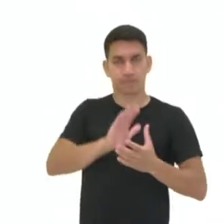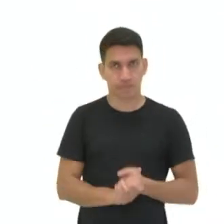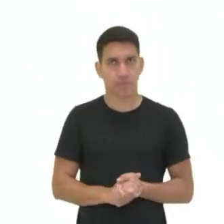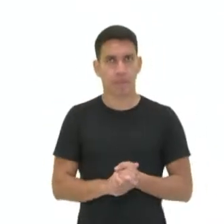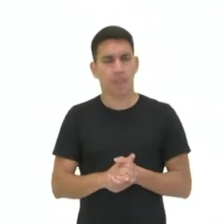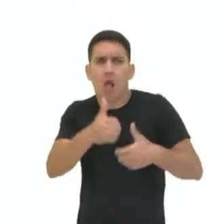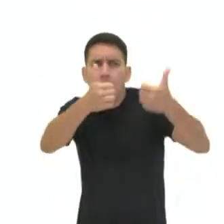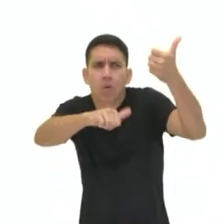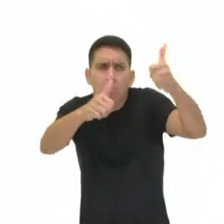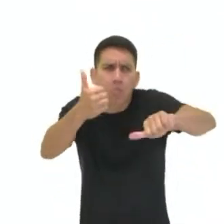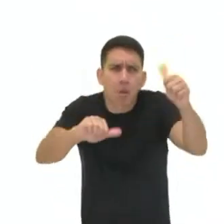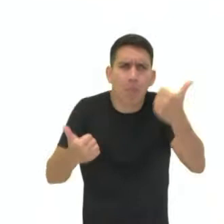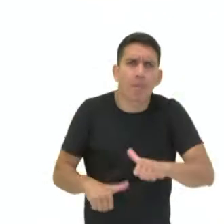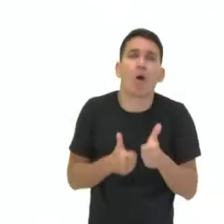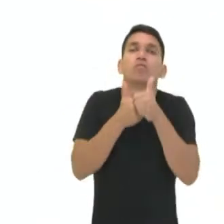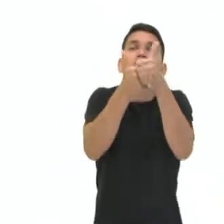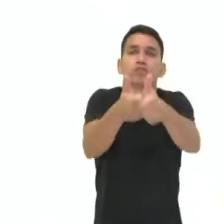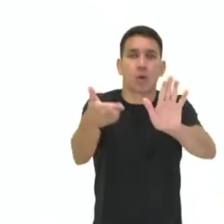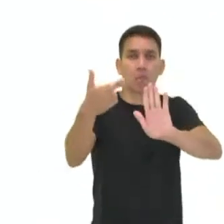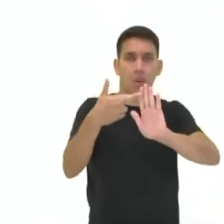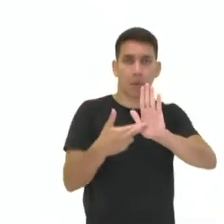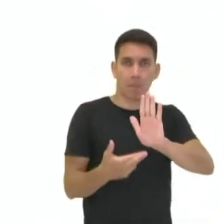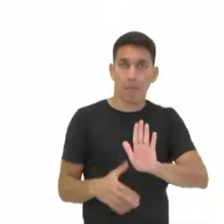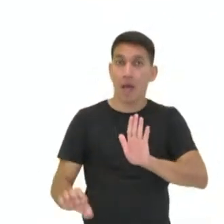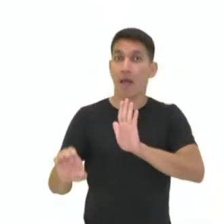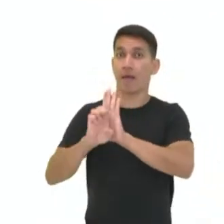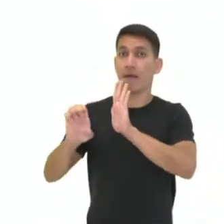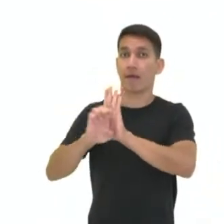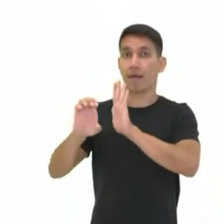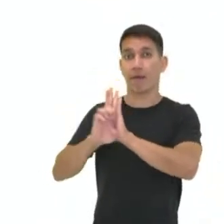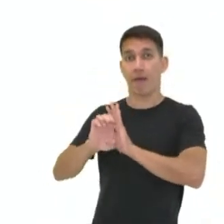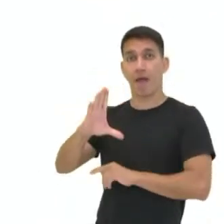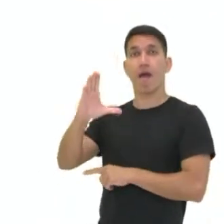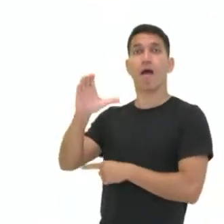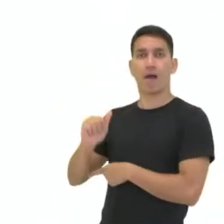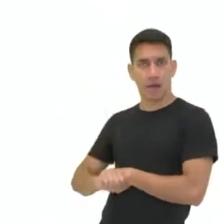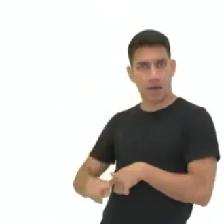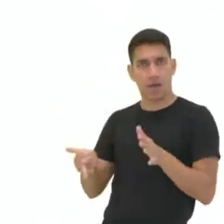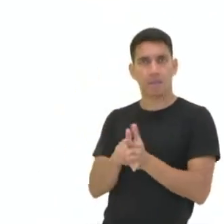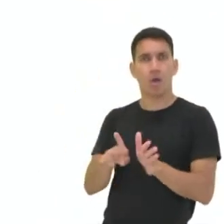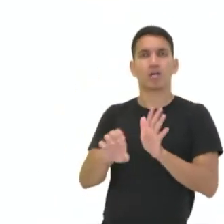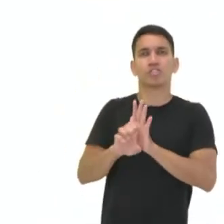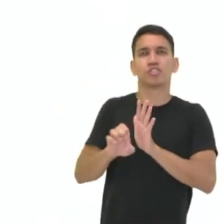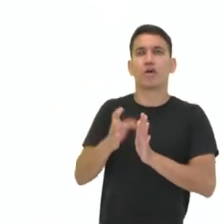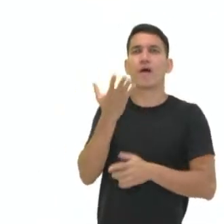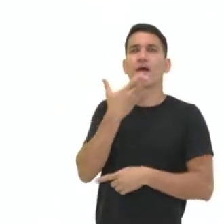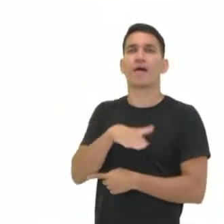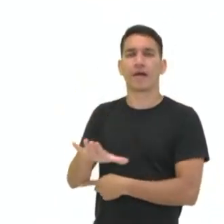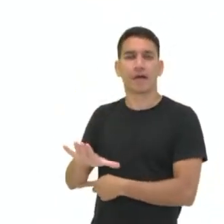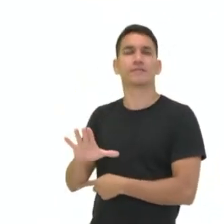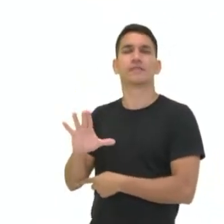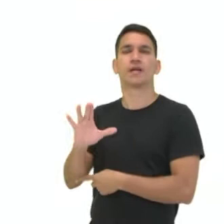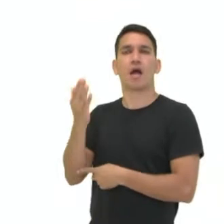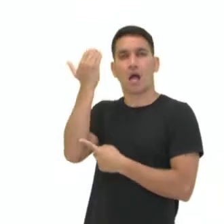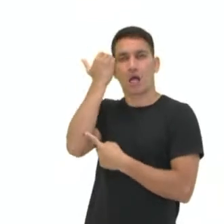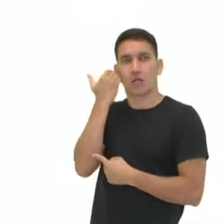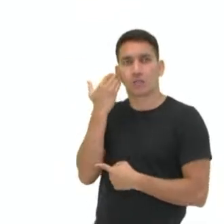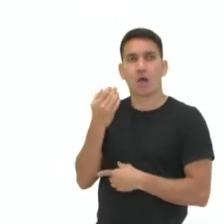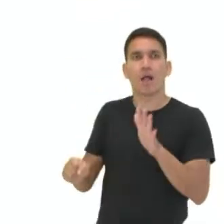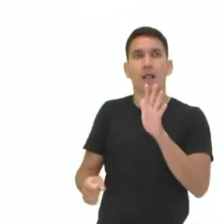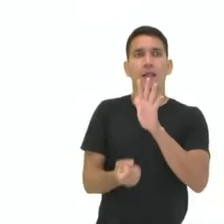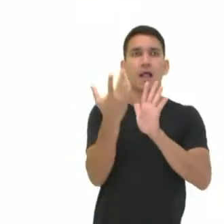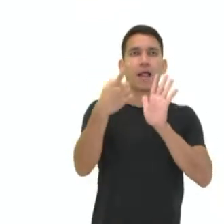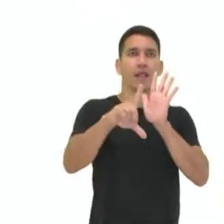aplicação eficaz das normas do ECA, Estatuto da Criança e Adolescente, criado pela Lei 8242, de